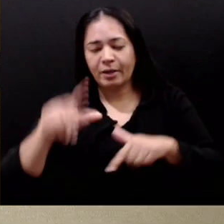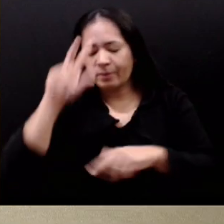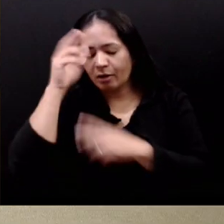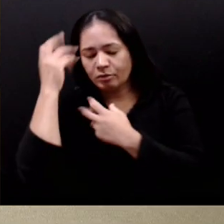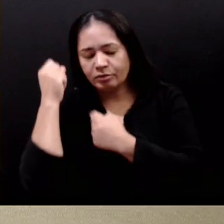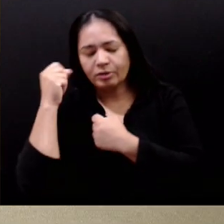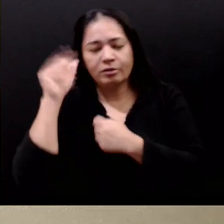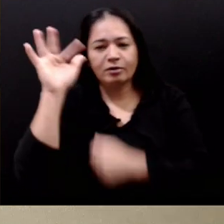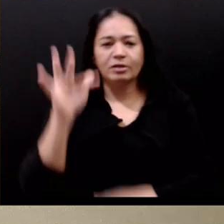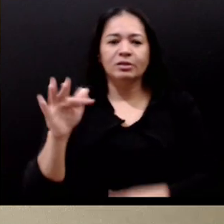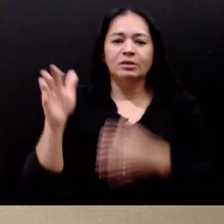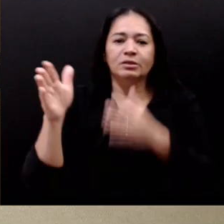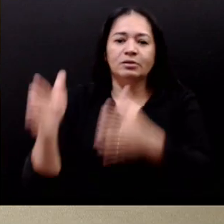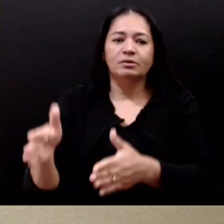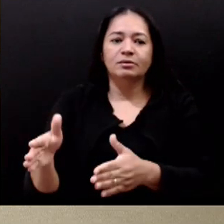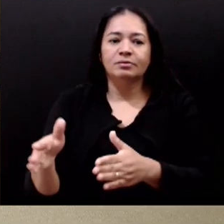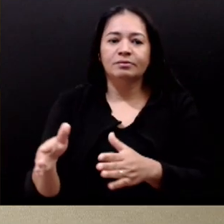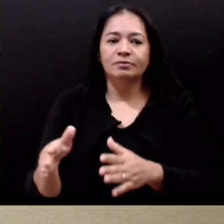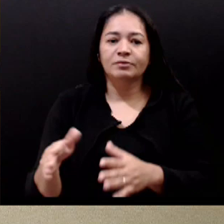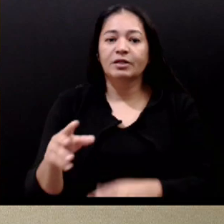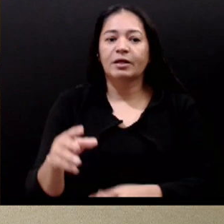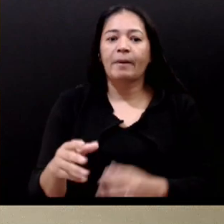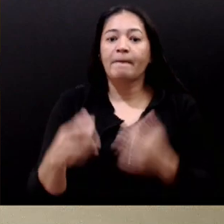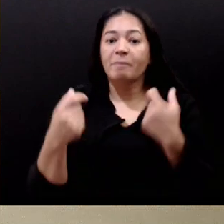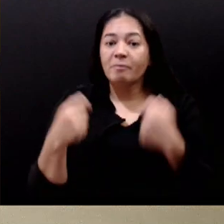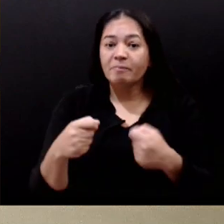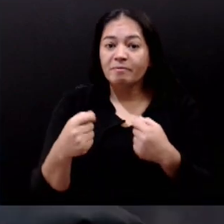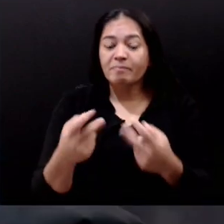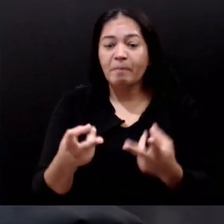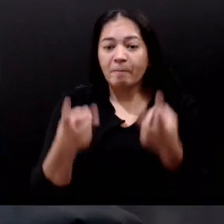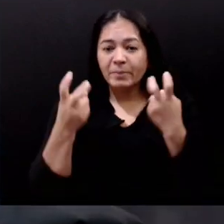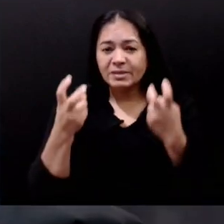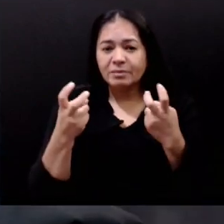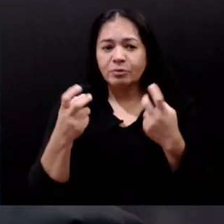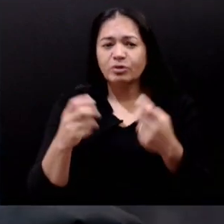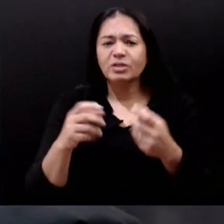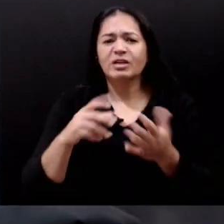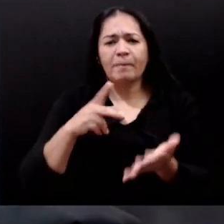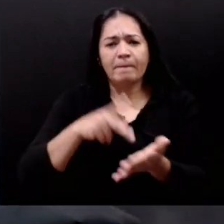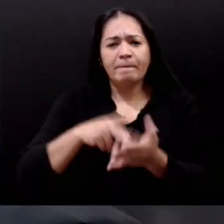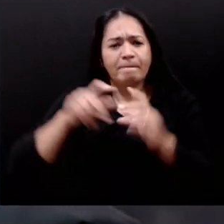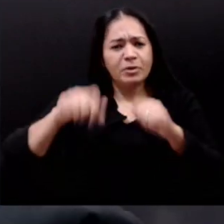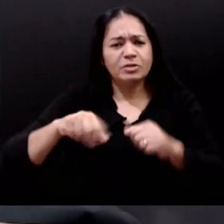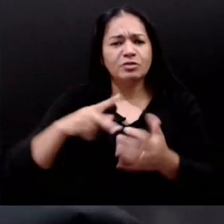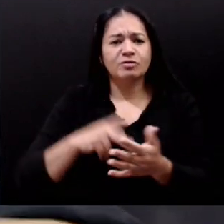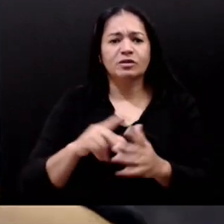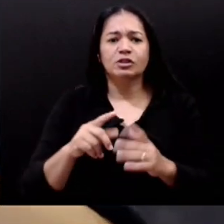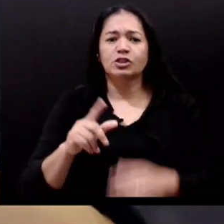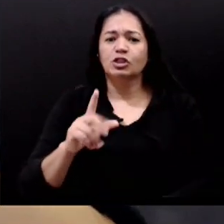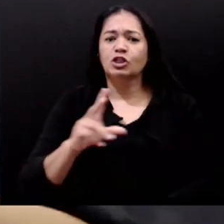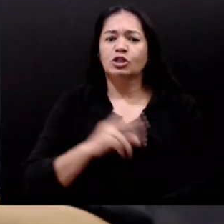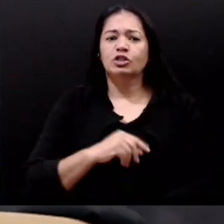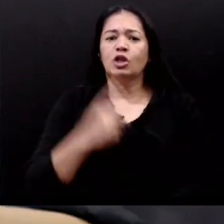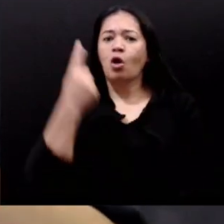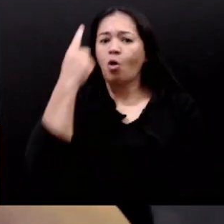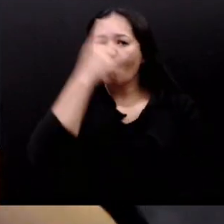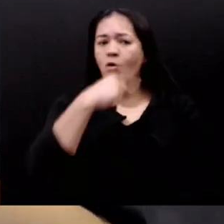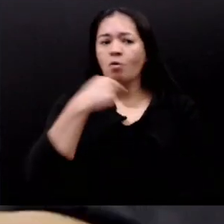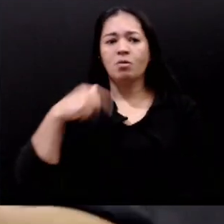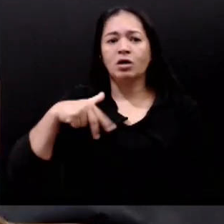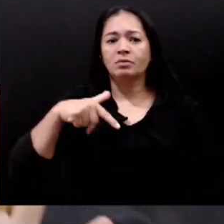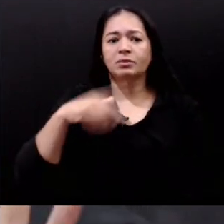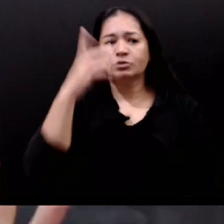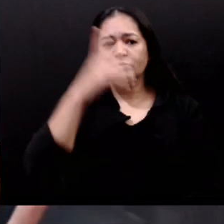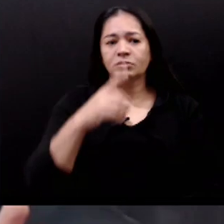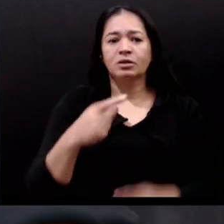exausto, vê o que que dá pra realmente acrescentar. "Poxa, eu só consigo fazer 1 hora de caminhada no domingo". Legal, Tá então bom. nessa fase da sua vida vai